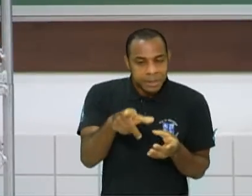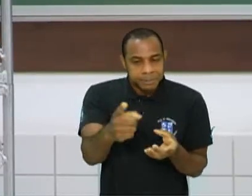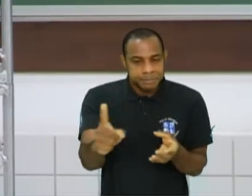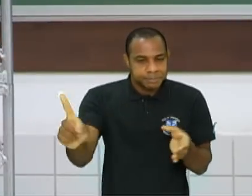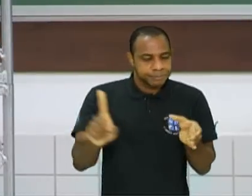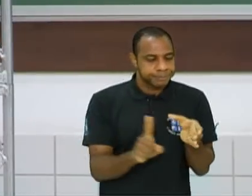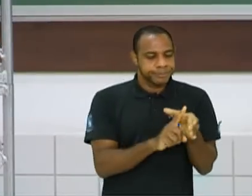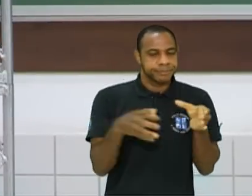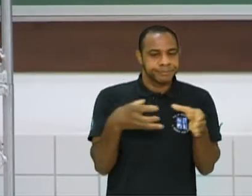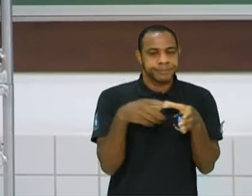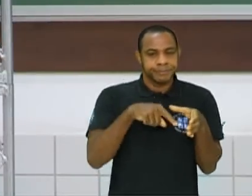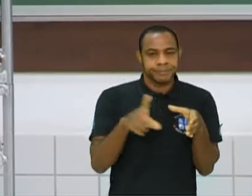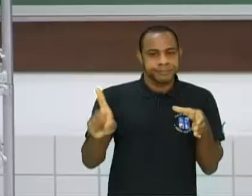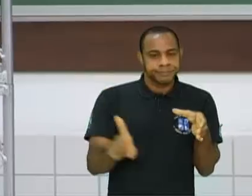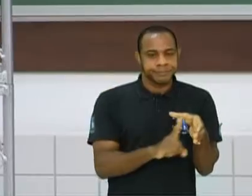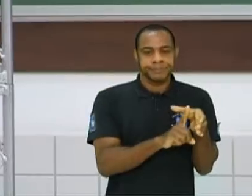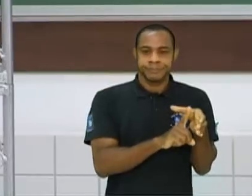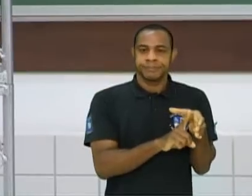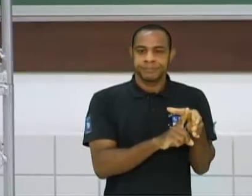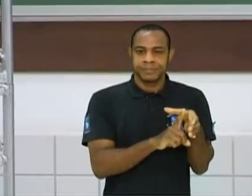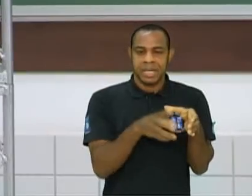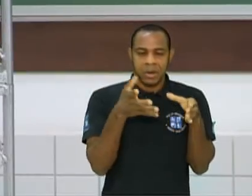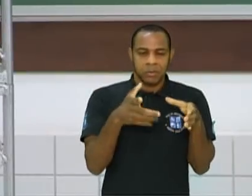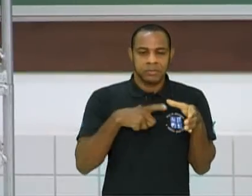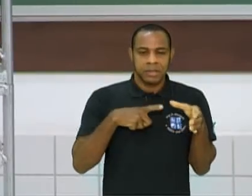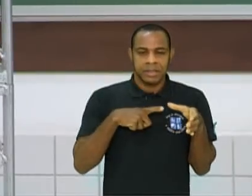incluí-la na cultura de onde ela está.